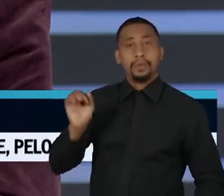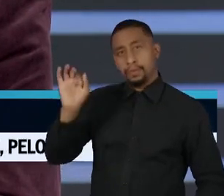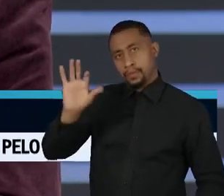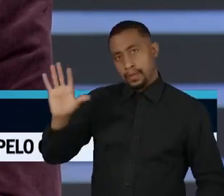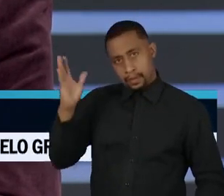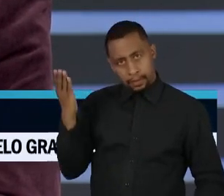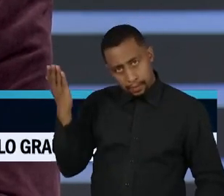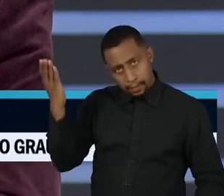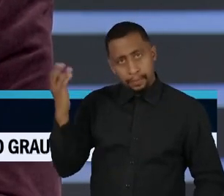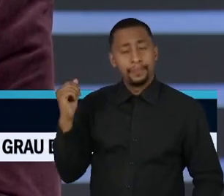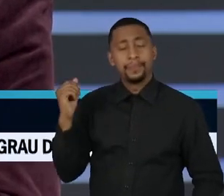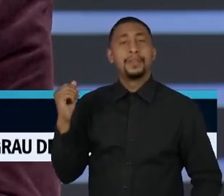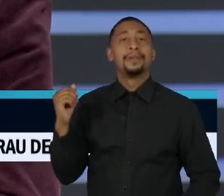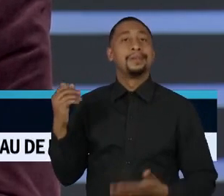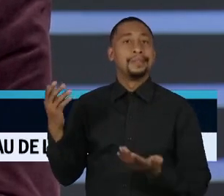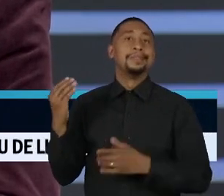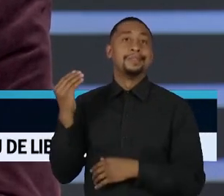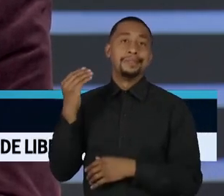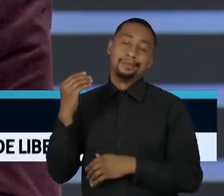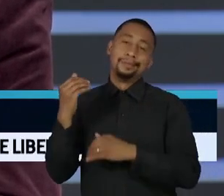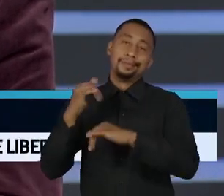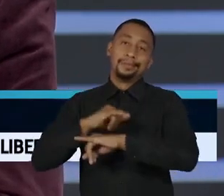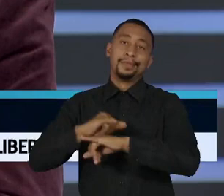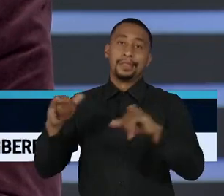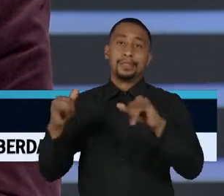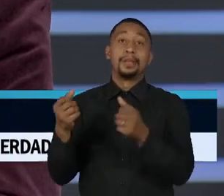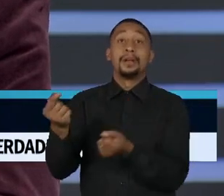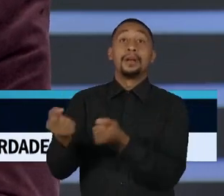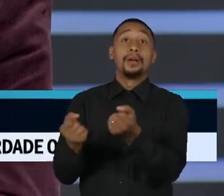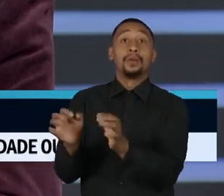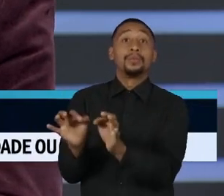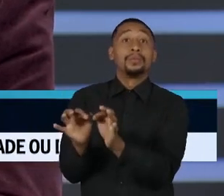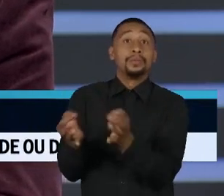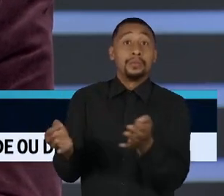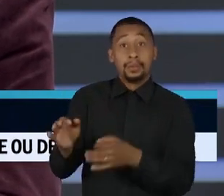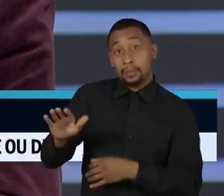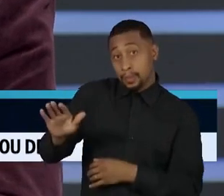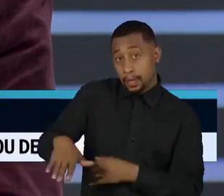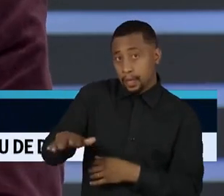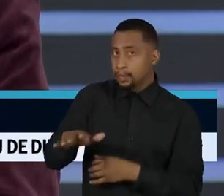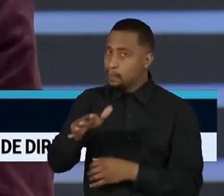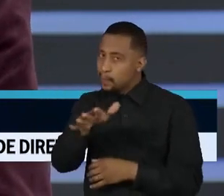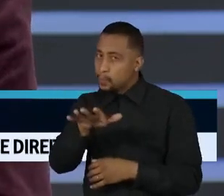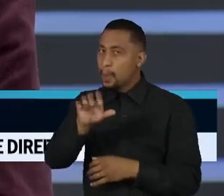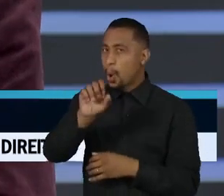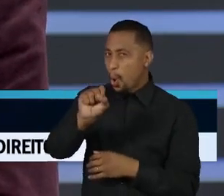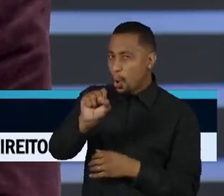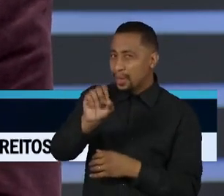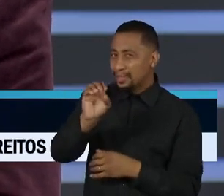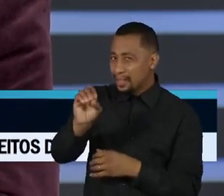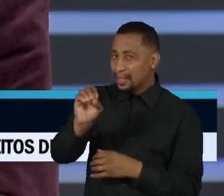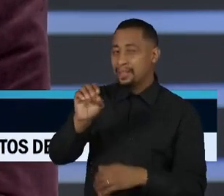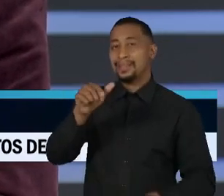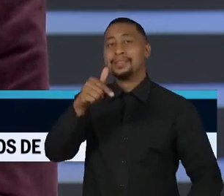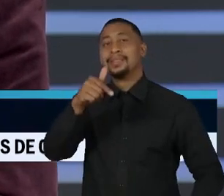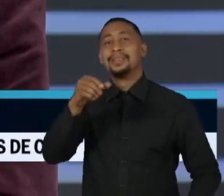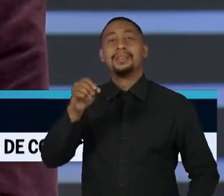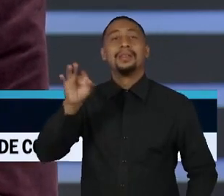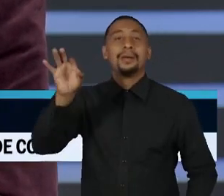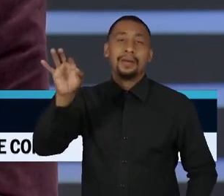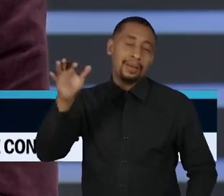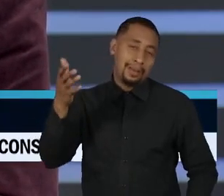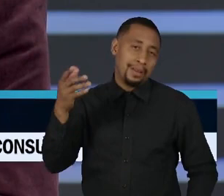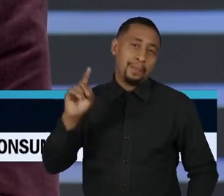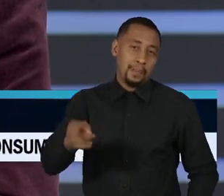resolve falar em carro popular de 70, 80 mil reais, veja, e dá incentivo para